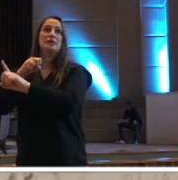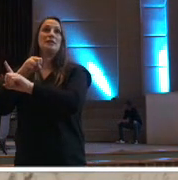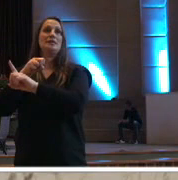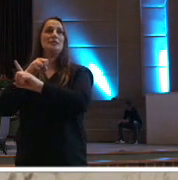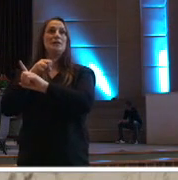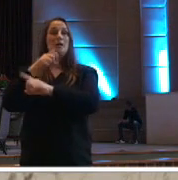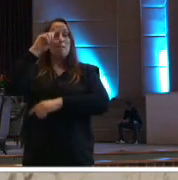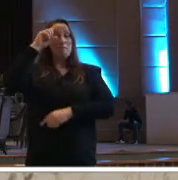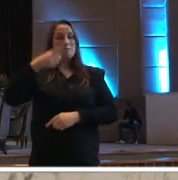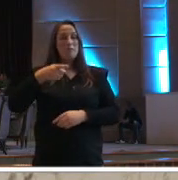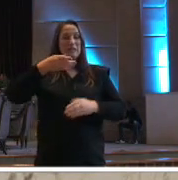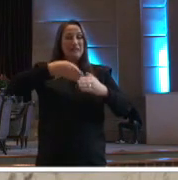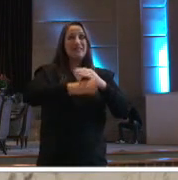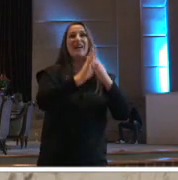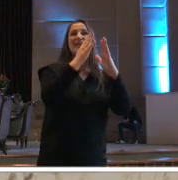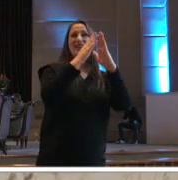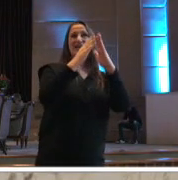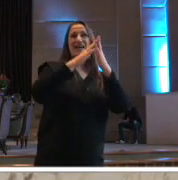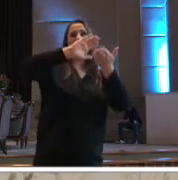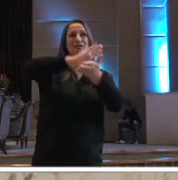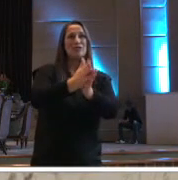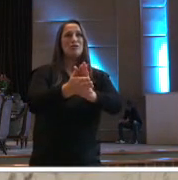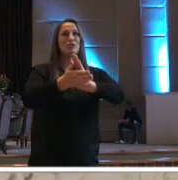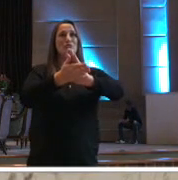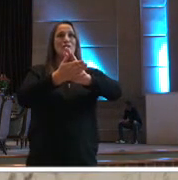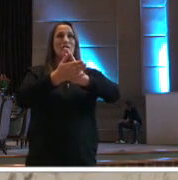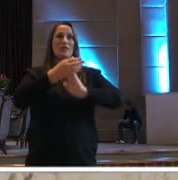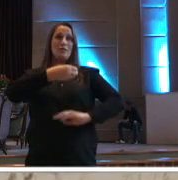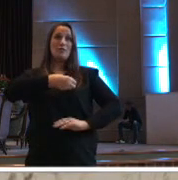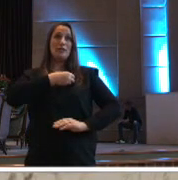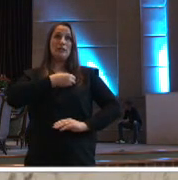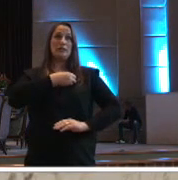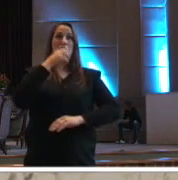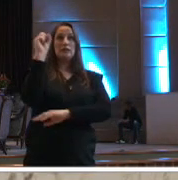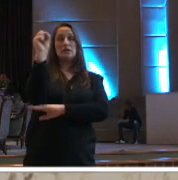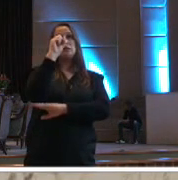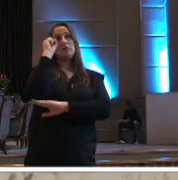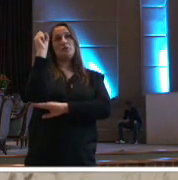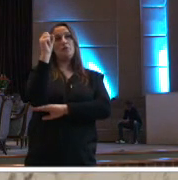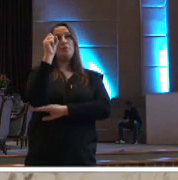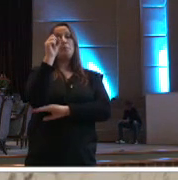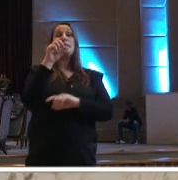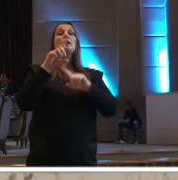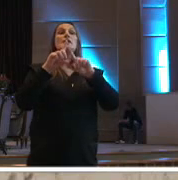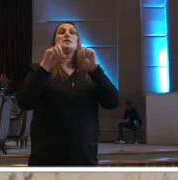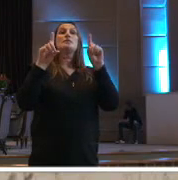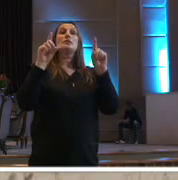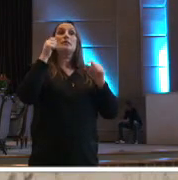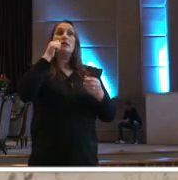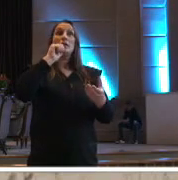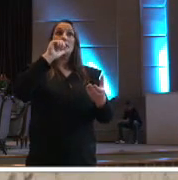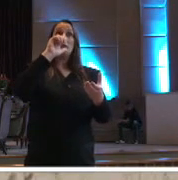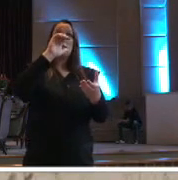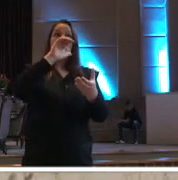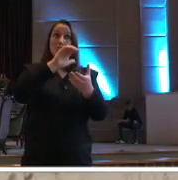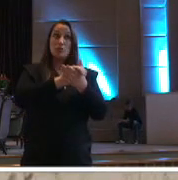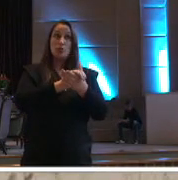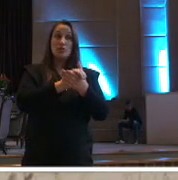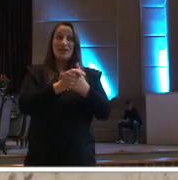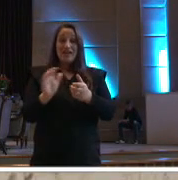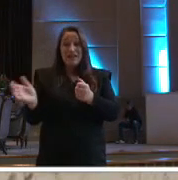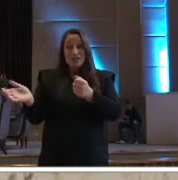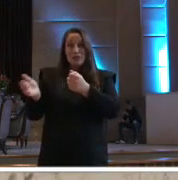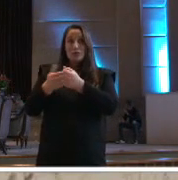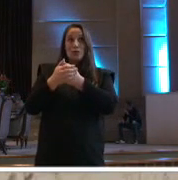casa dele de madrugada para matá-lo. E aí a sua esposa, né, o esconde,